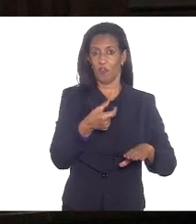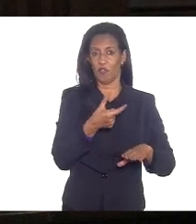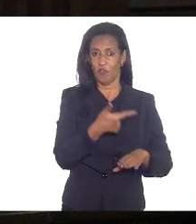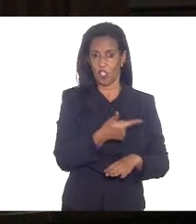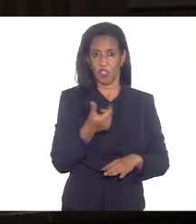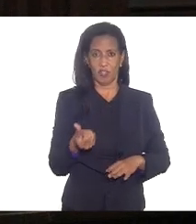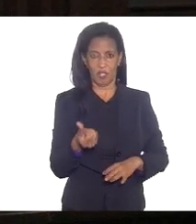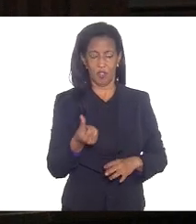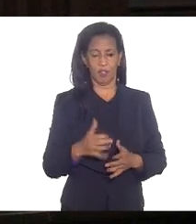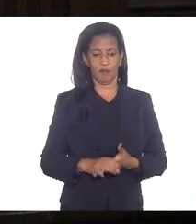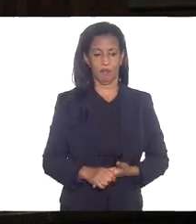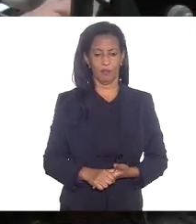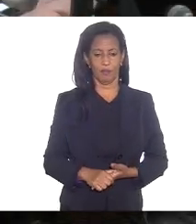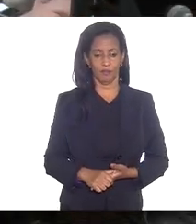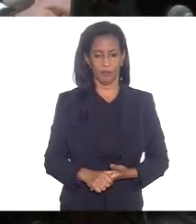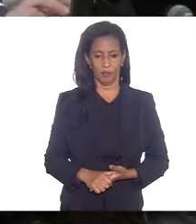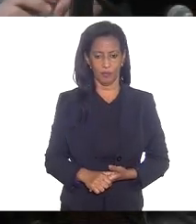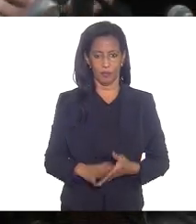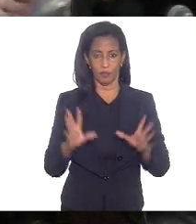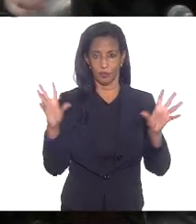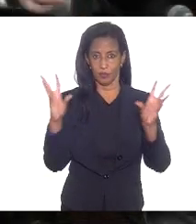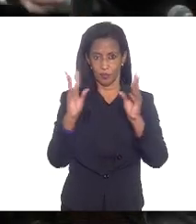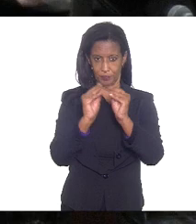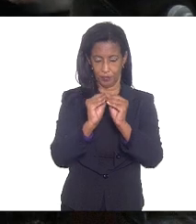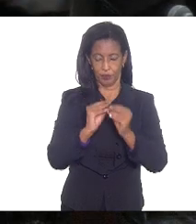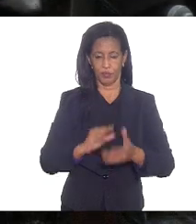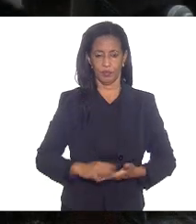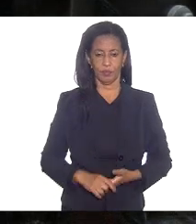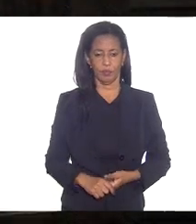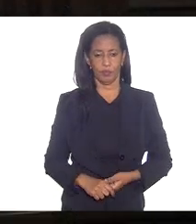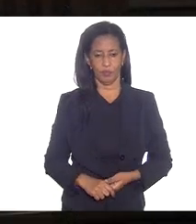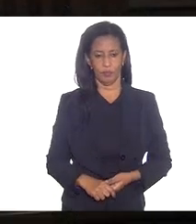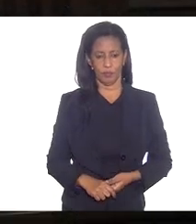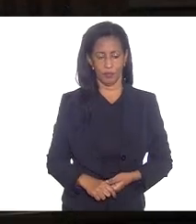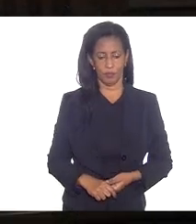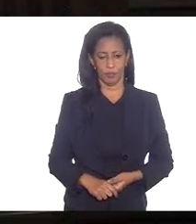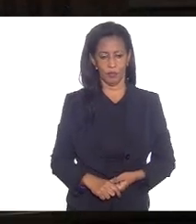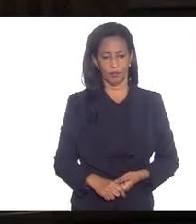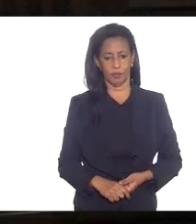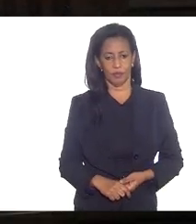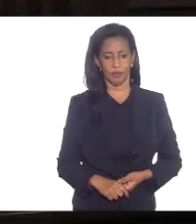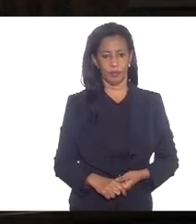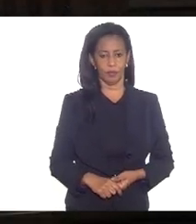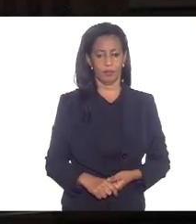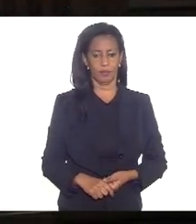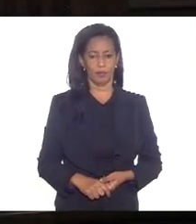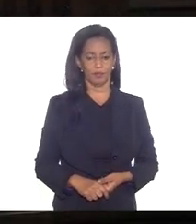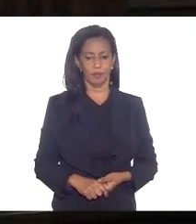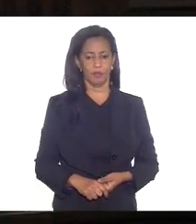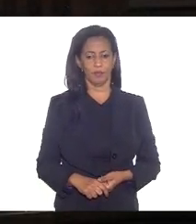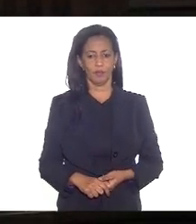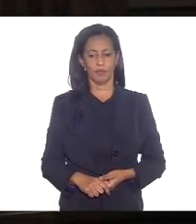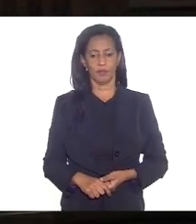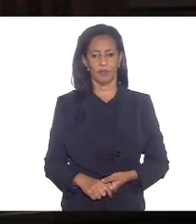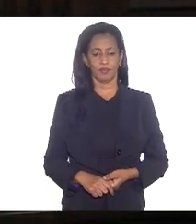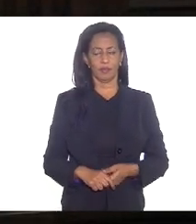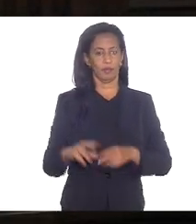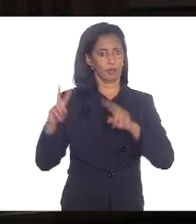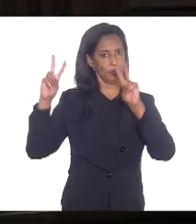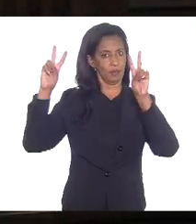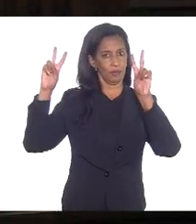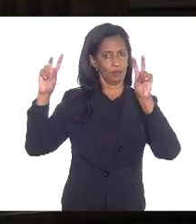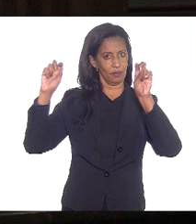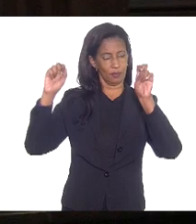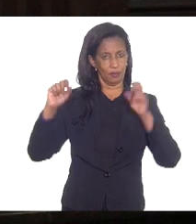26. Deputado, por gentileza, para concluir. Ok, deputada, vou concluir. Abre